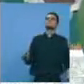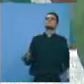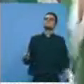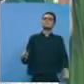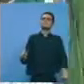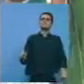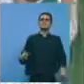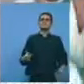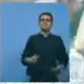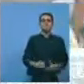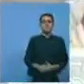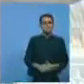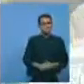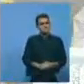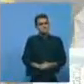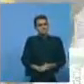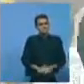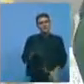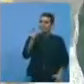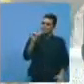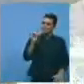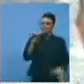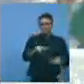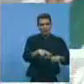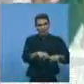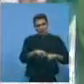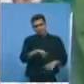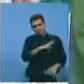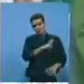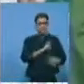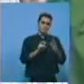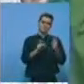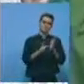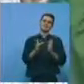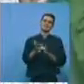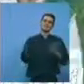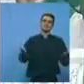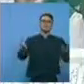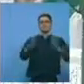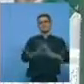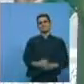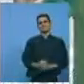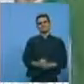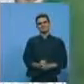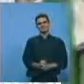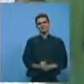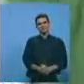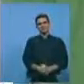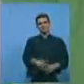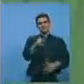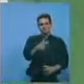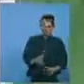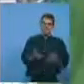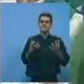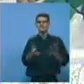Será que você está disposto, será que você está verdadeiramente disposta para a oração de cura interior que